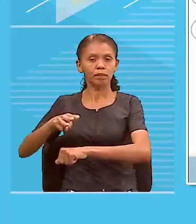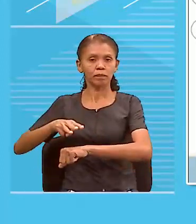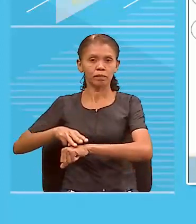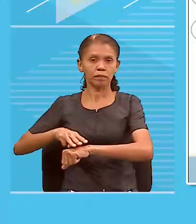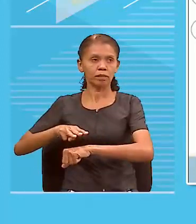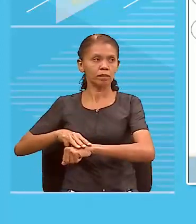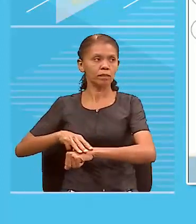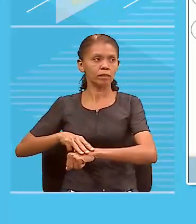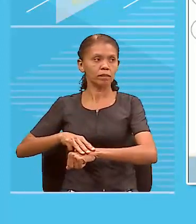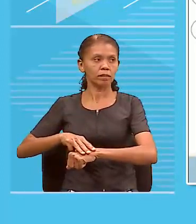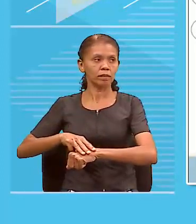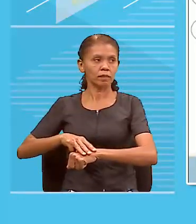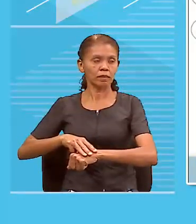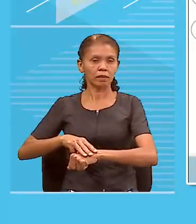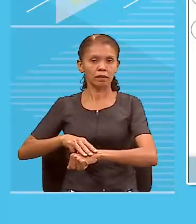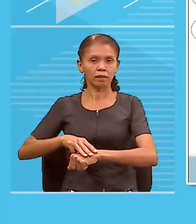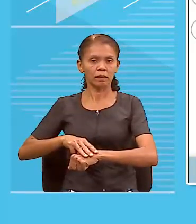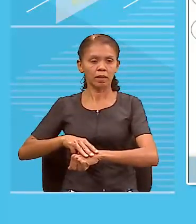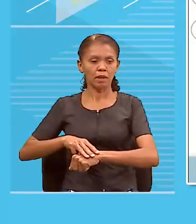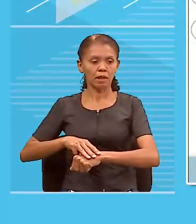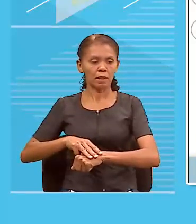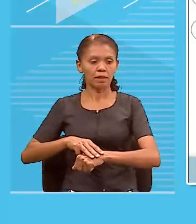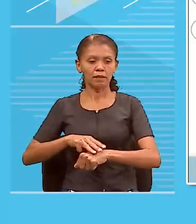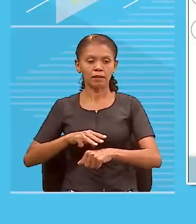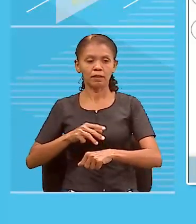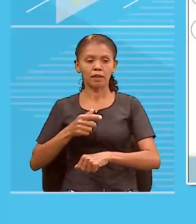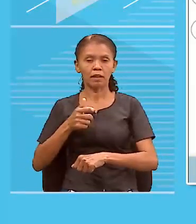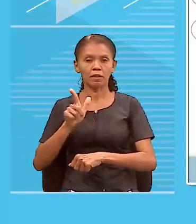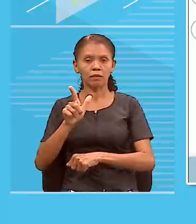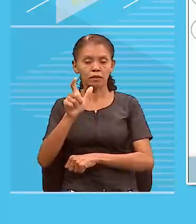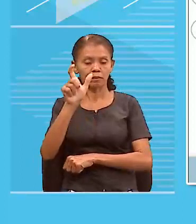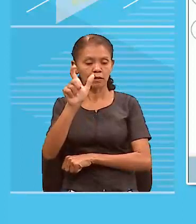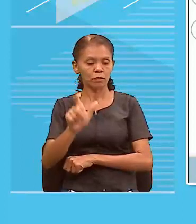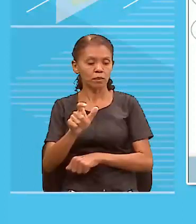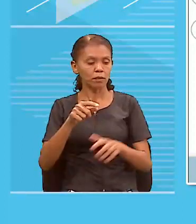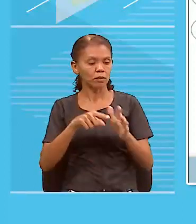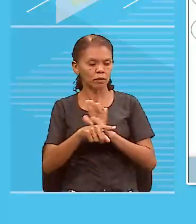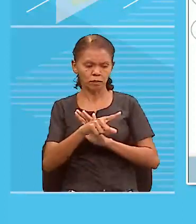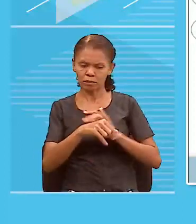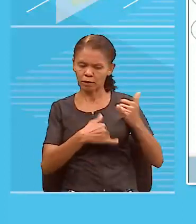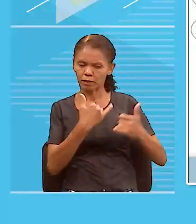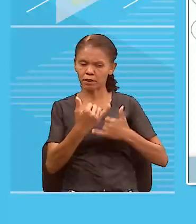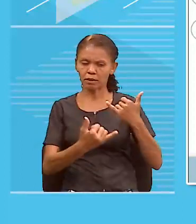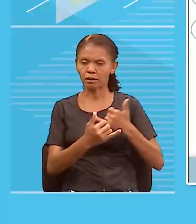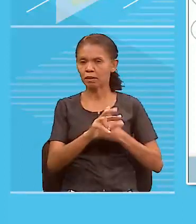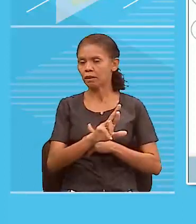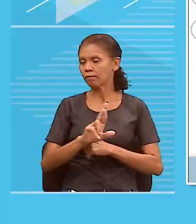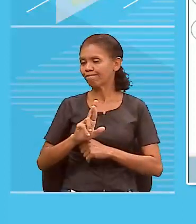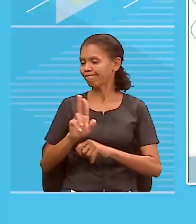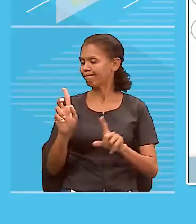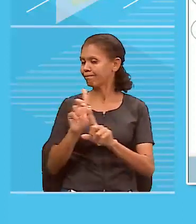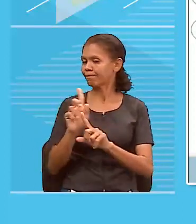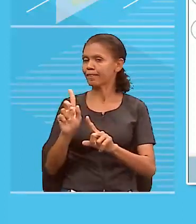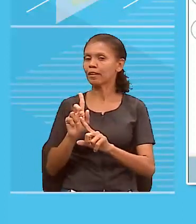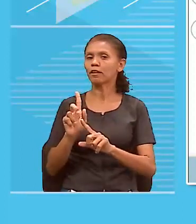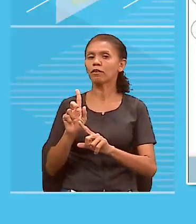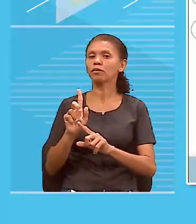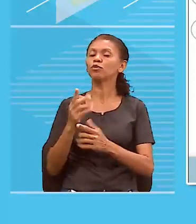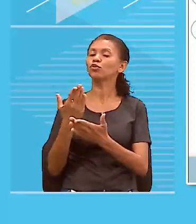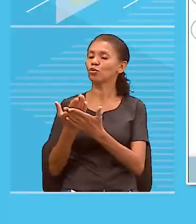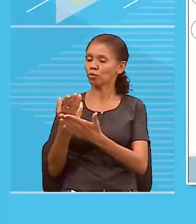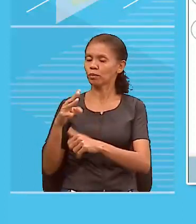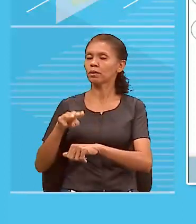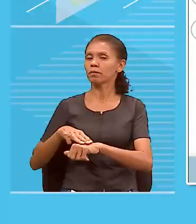não tu tá com brincadeira não tô falando sério a estado né Eu estudo matemático é um fato